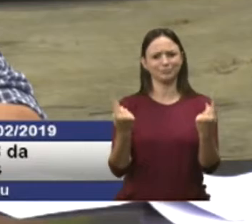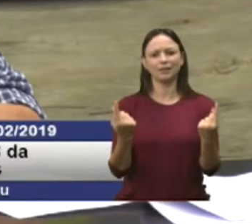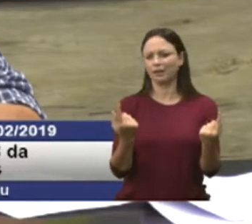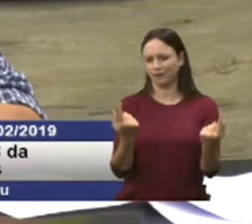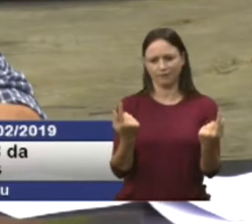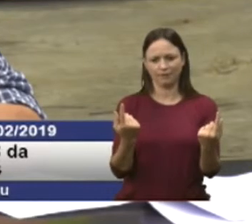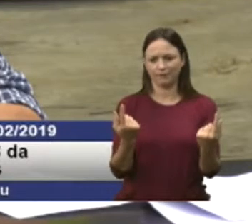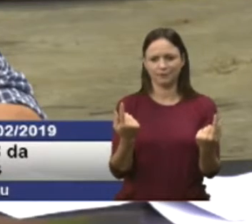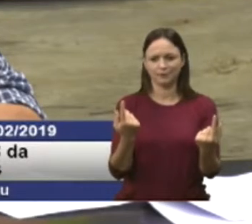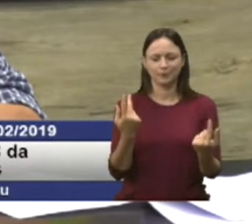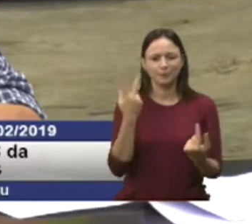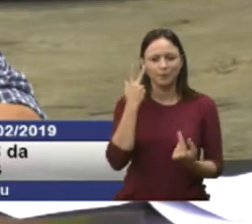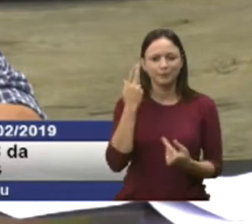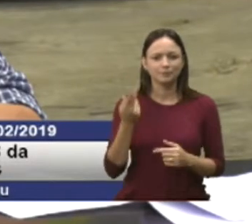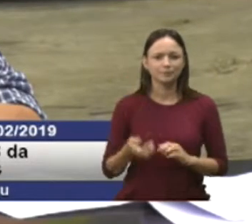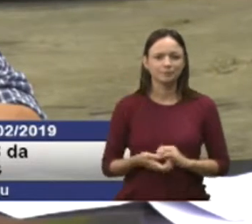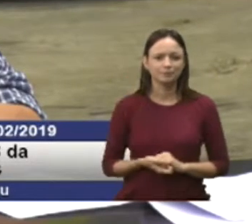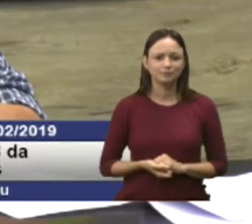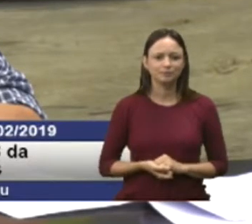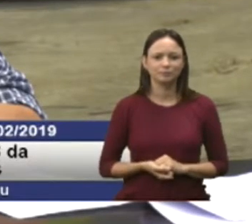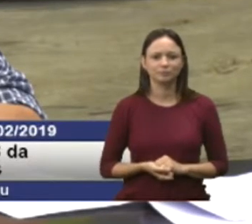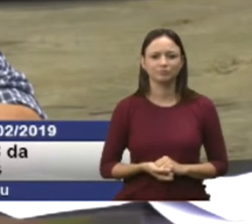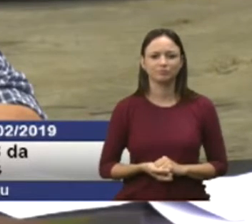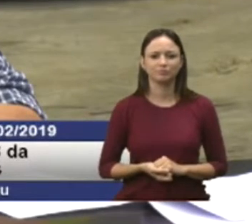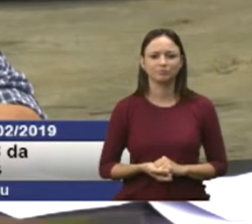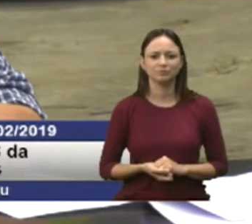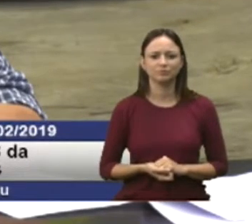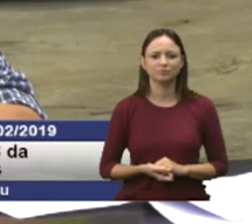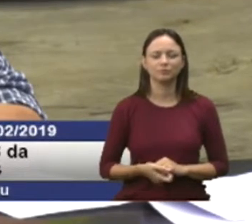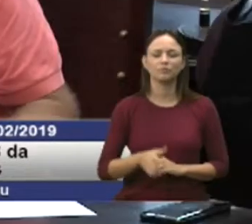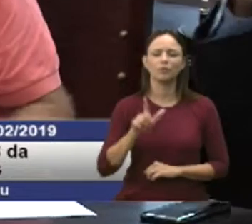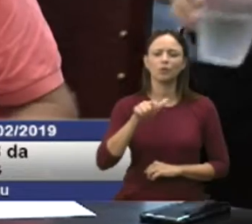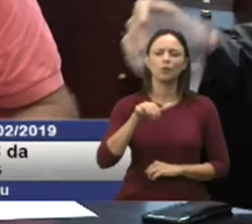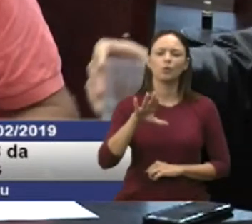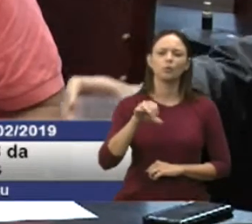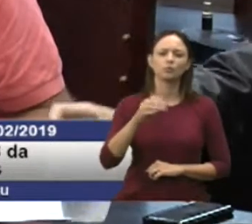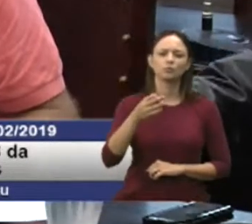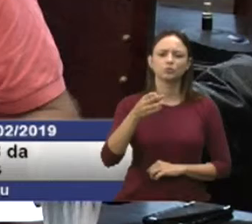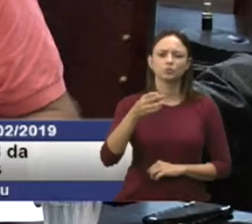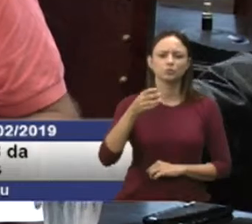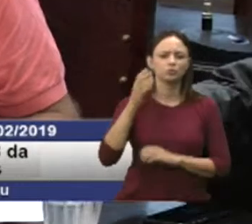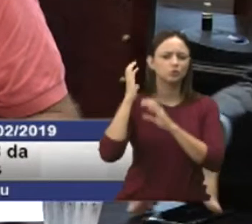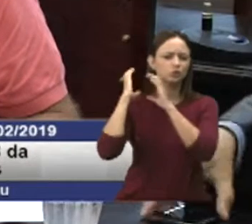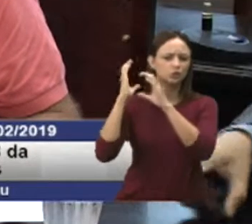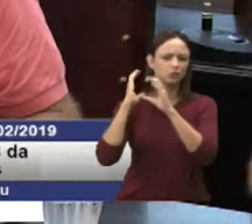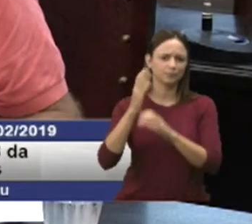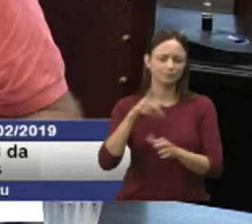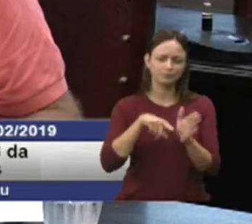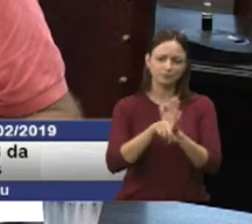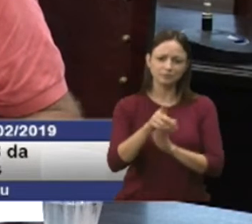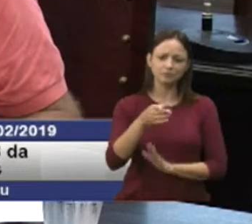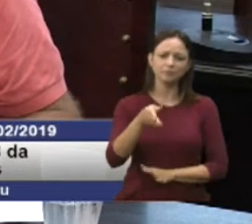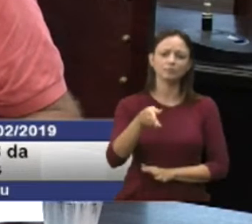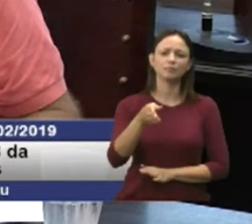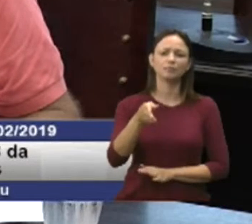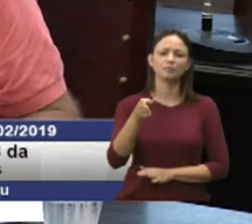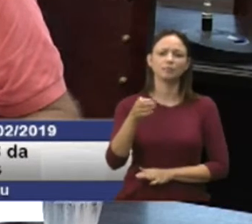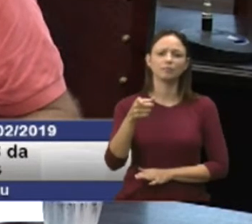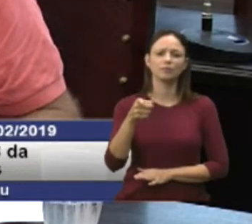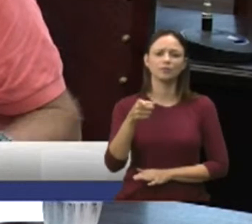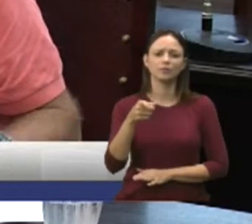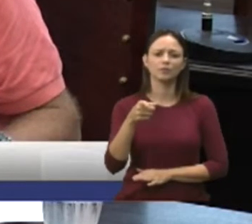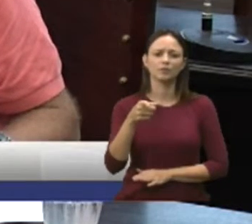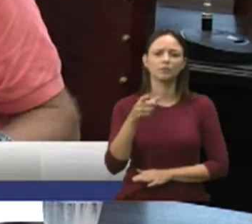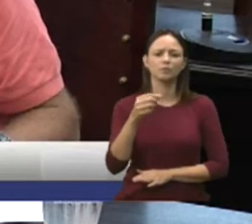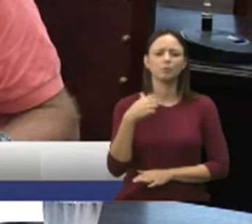mais só... Tá à vontade. Tá. Lúcio, do que o nobre vereador questionou, eu acho